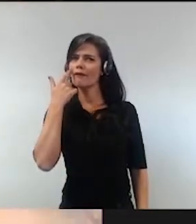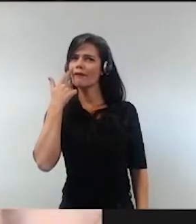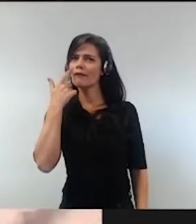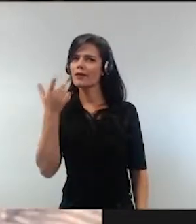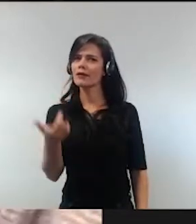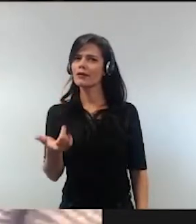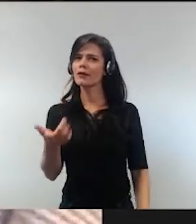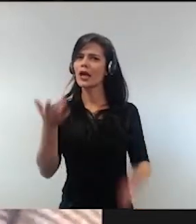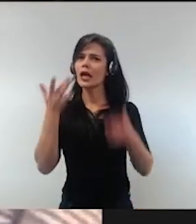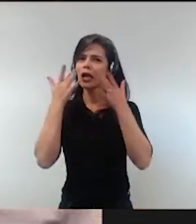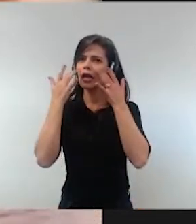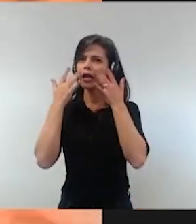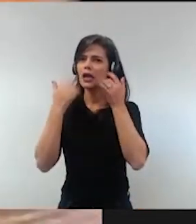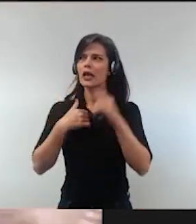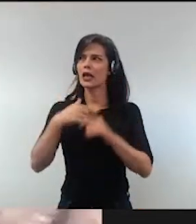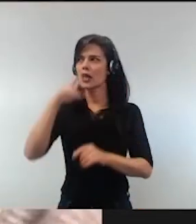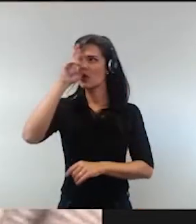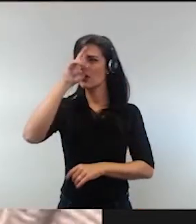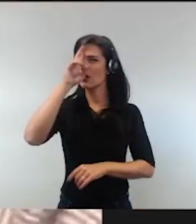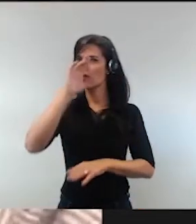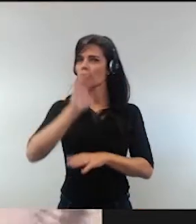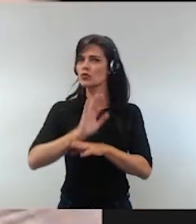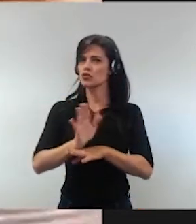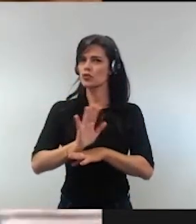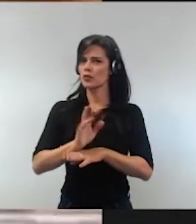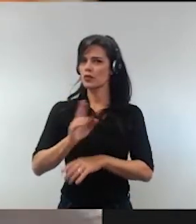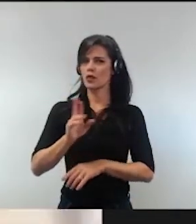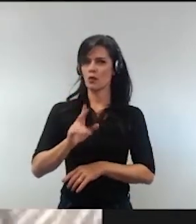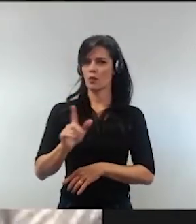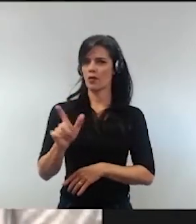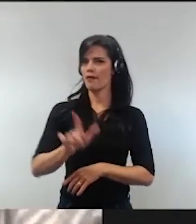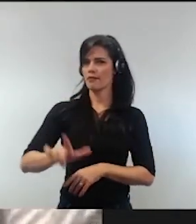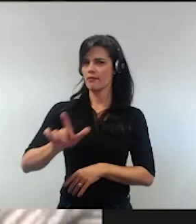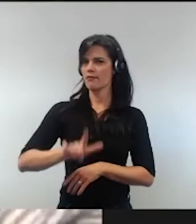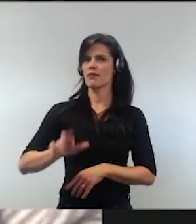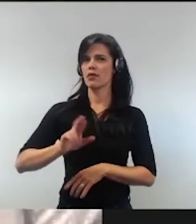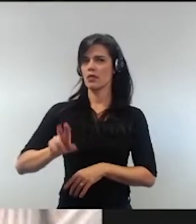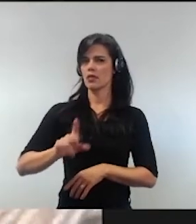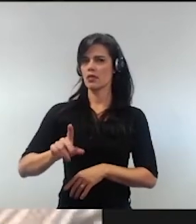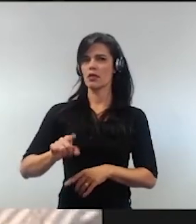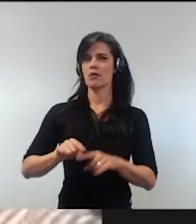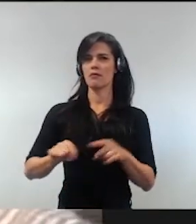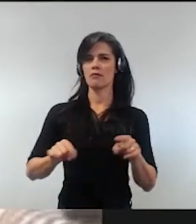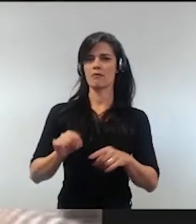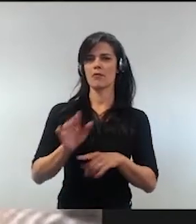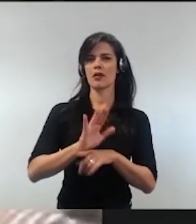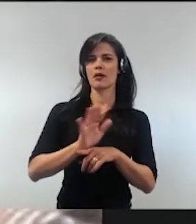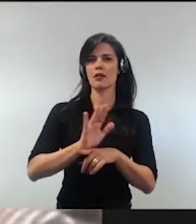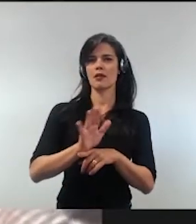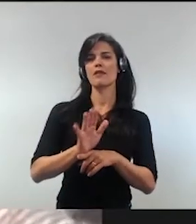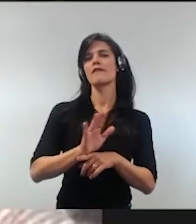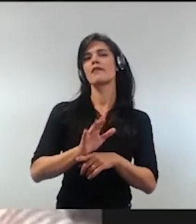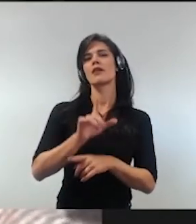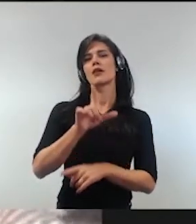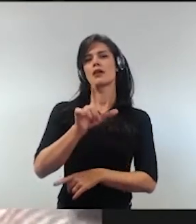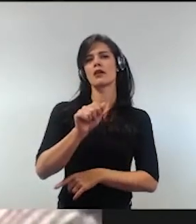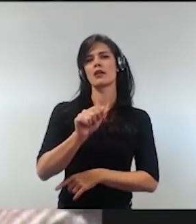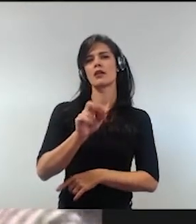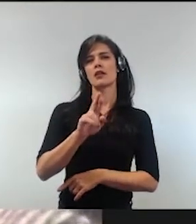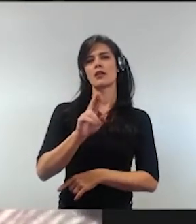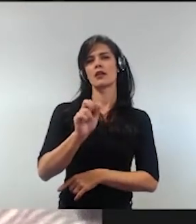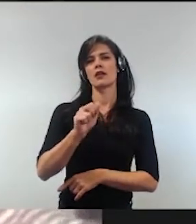Eu lembro aqui de um filme, não é uma obra literária, mas que tem fundamentos literários, A Laranja Mecânica, de